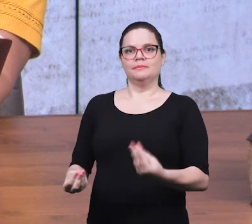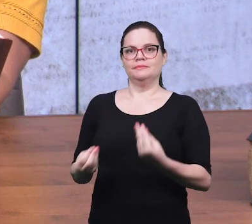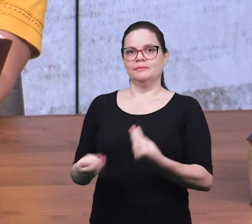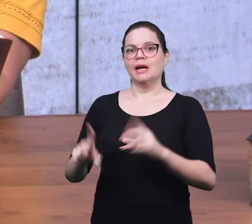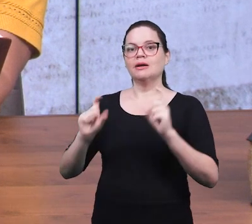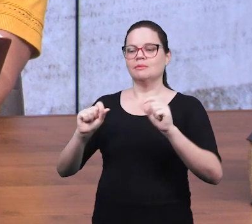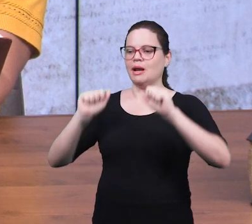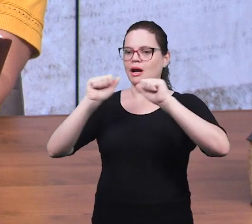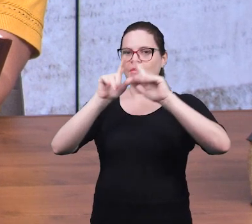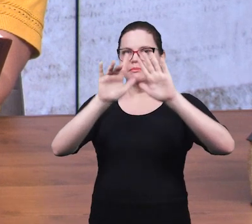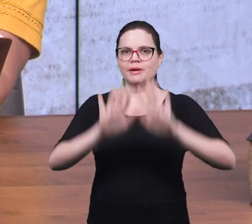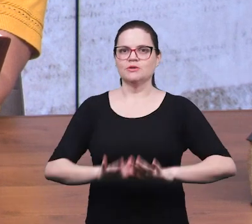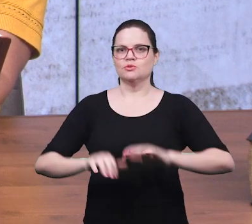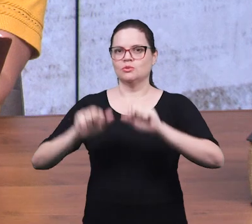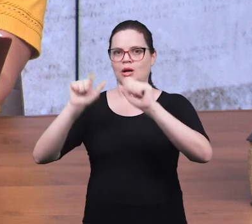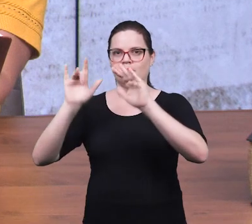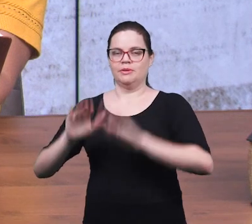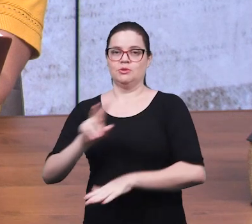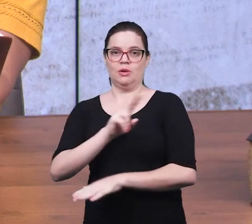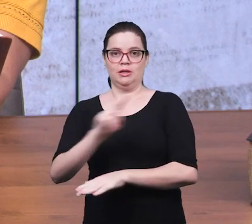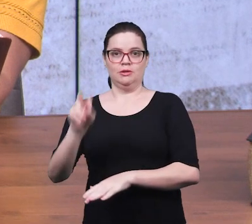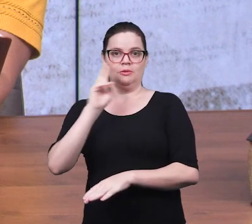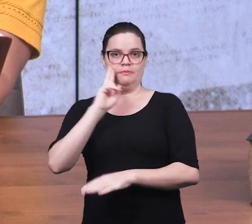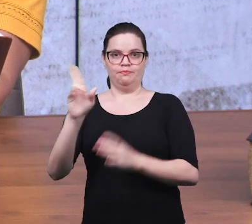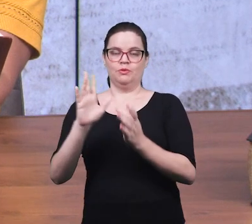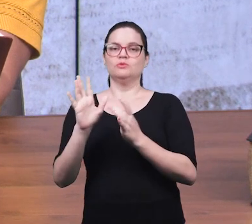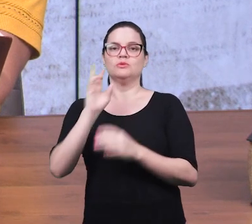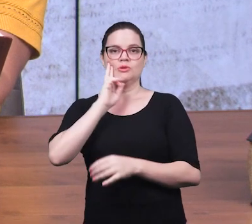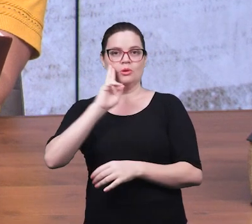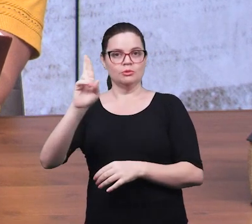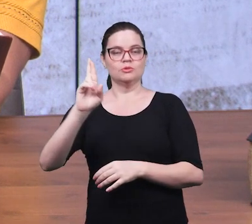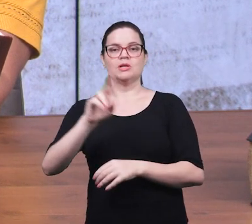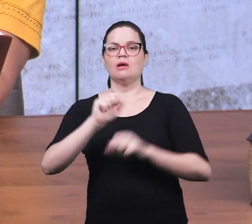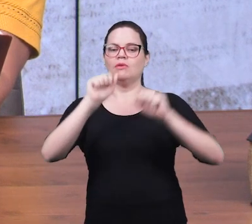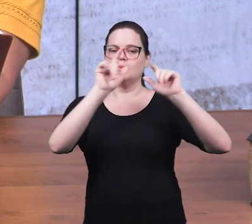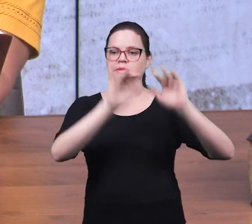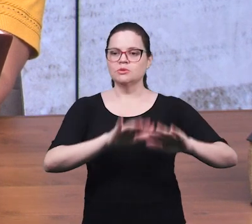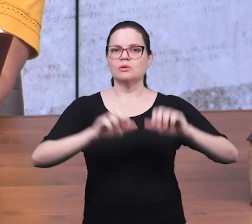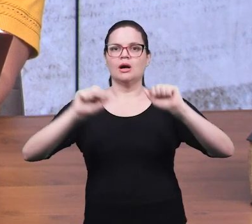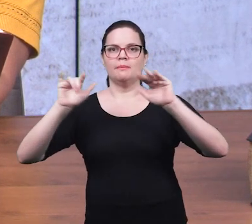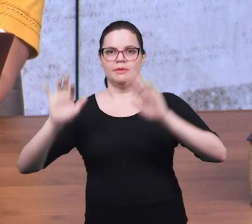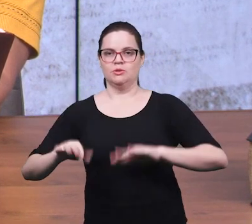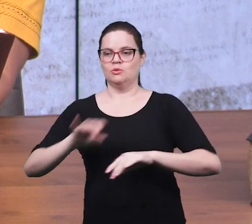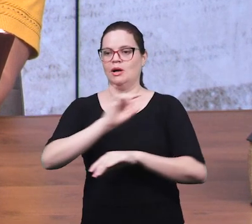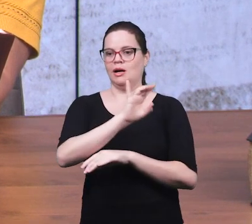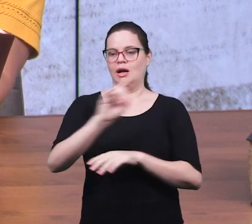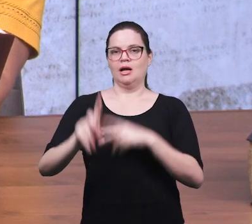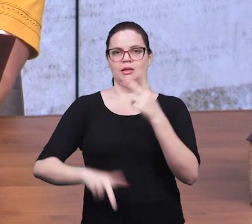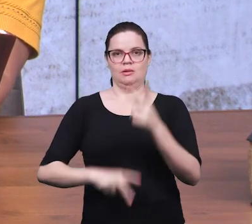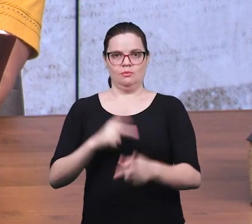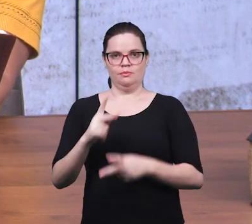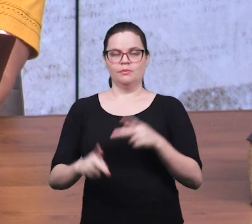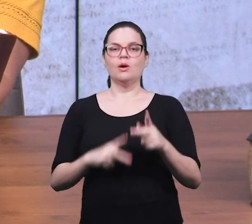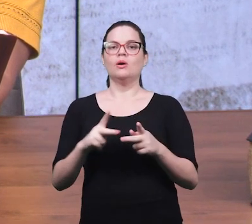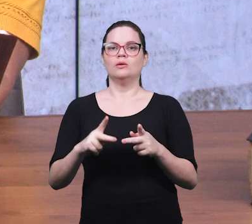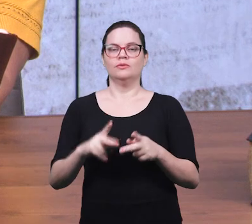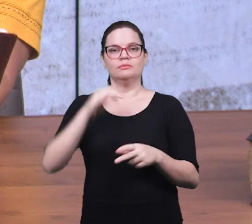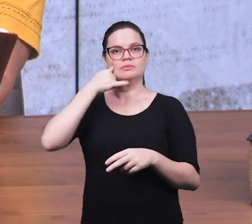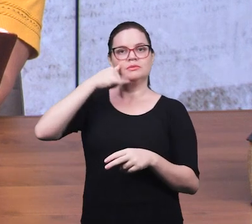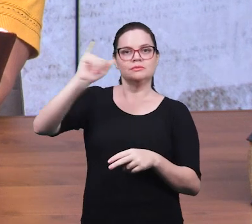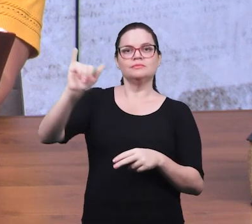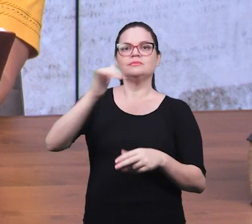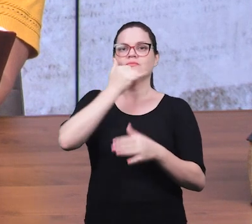para abençoarem em nome do Senhor, e pelo seu dito se determinará toda a demanda